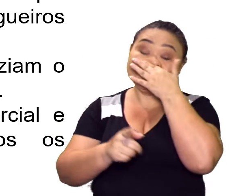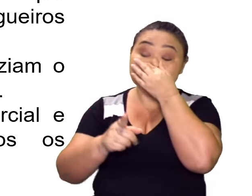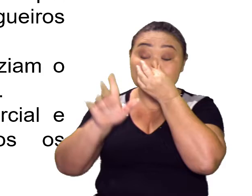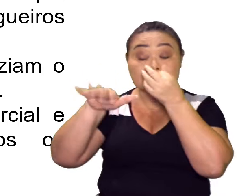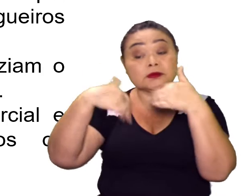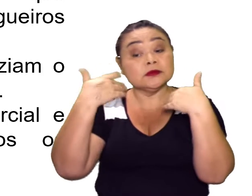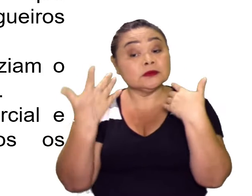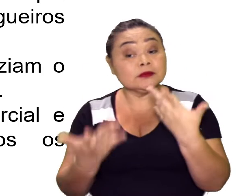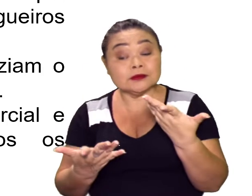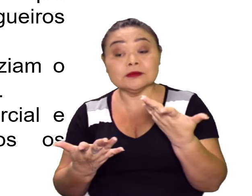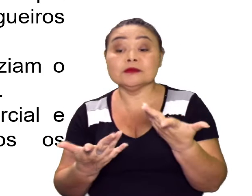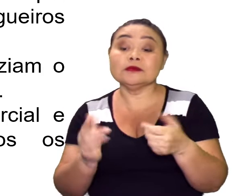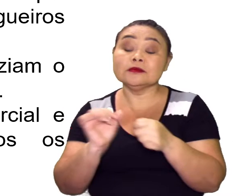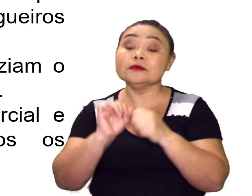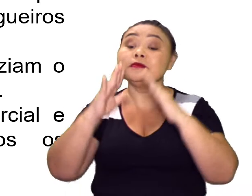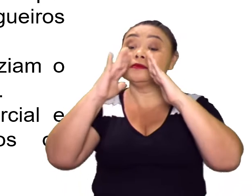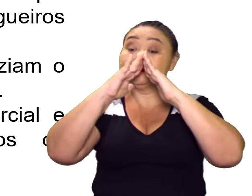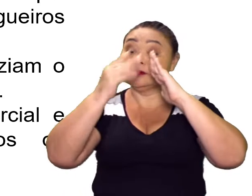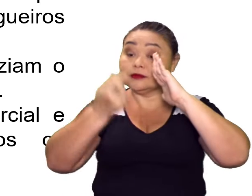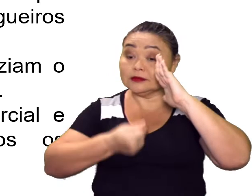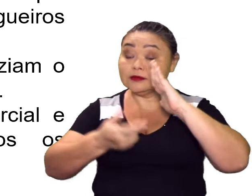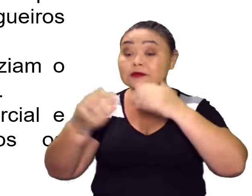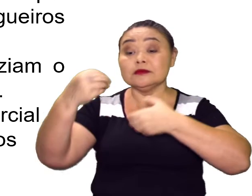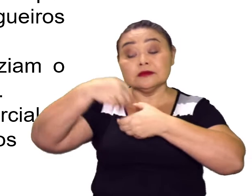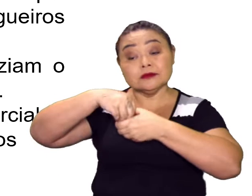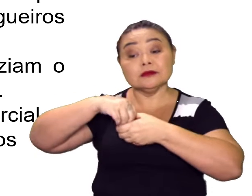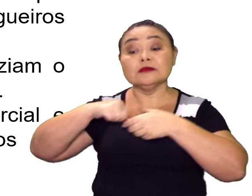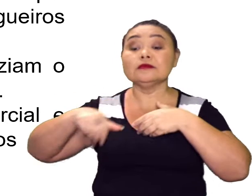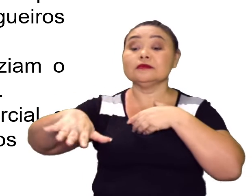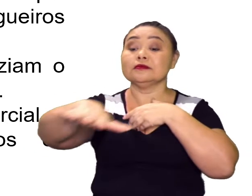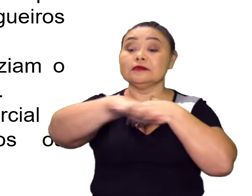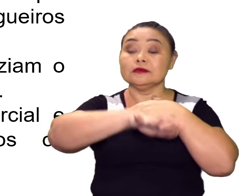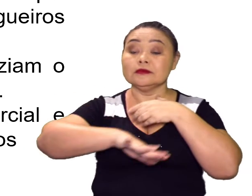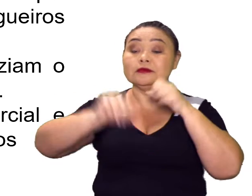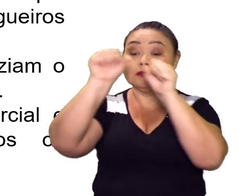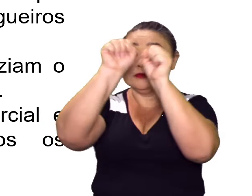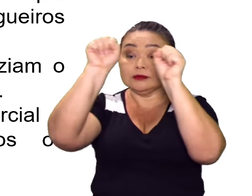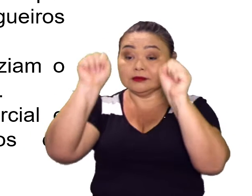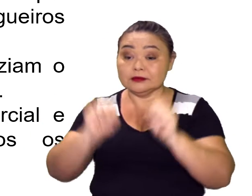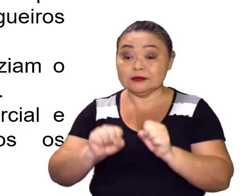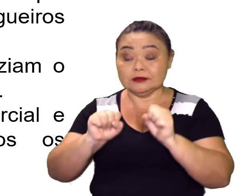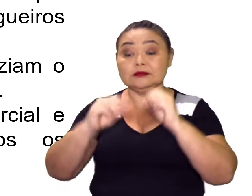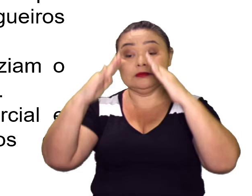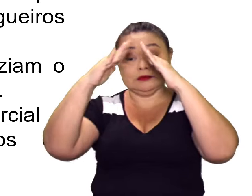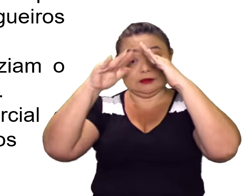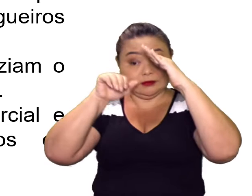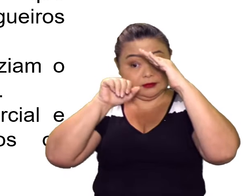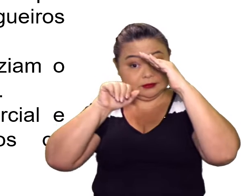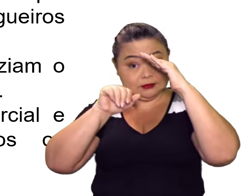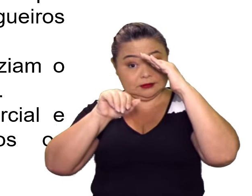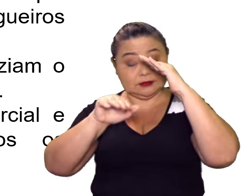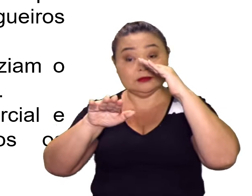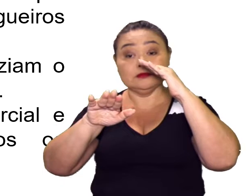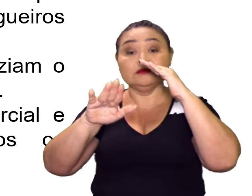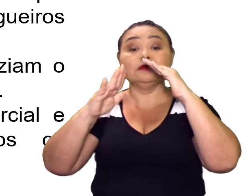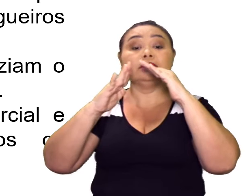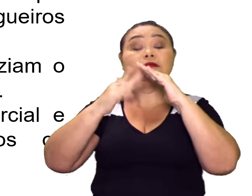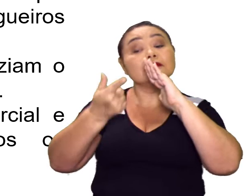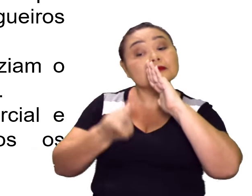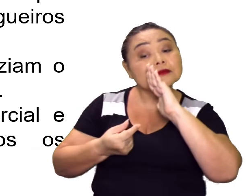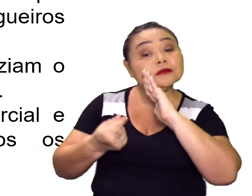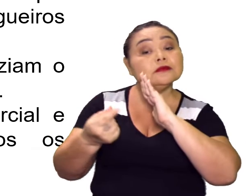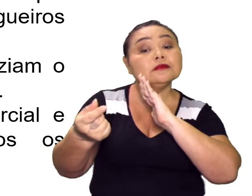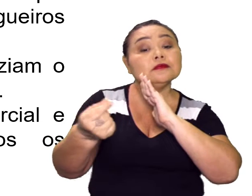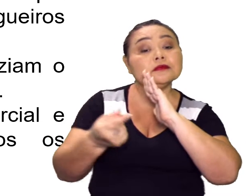vai lembrar o que a gente falou sobre casas aviadoras, que estava dentro dos seringais, que tinha um sistema de barracão, e ele vai lembrar que eram os